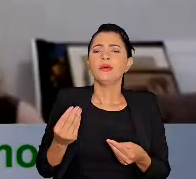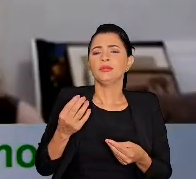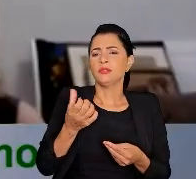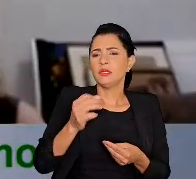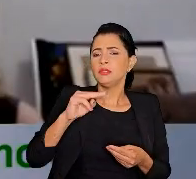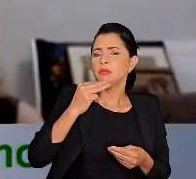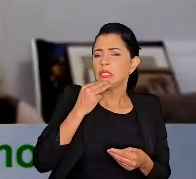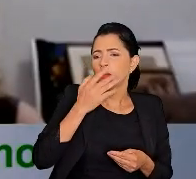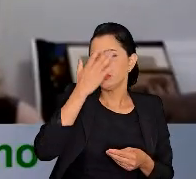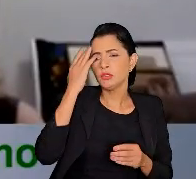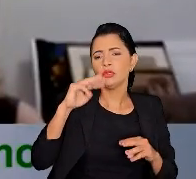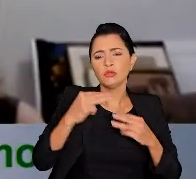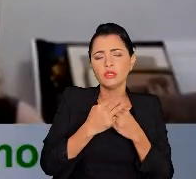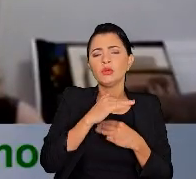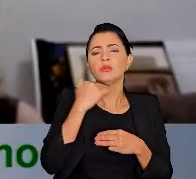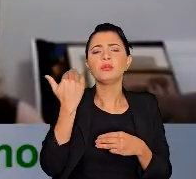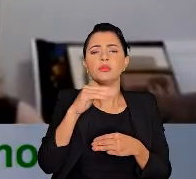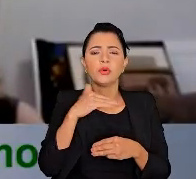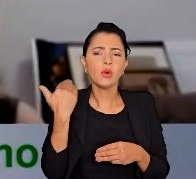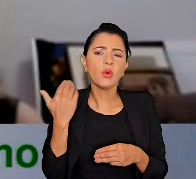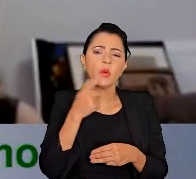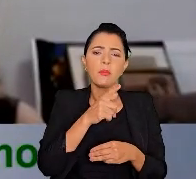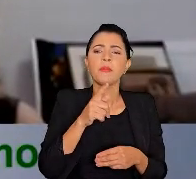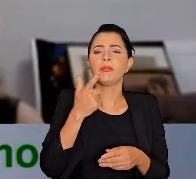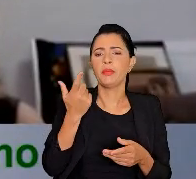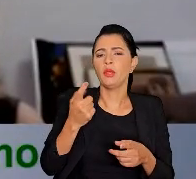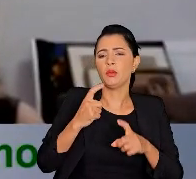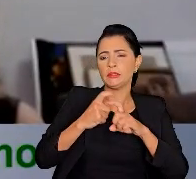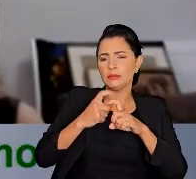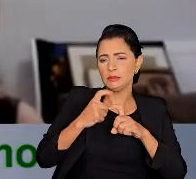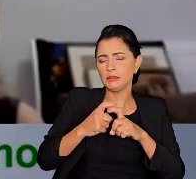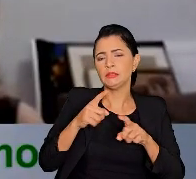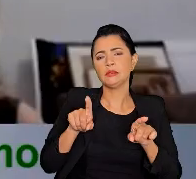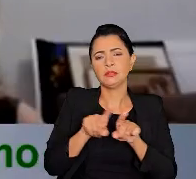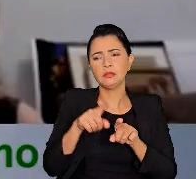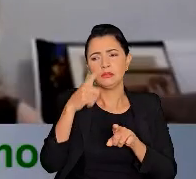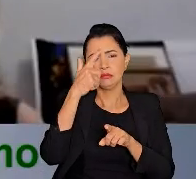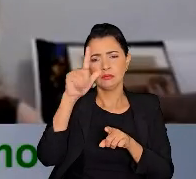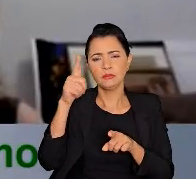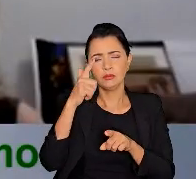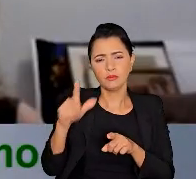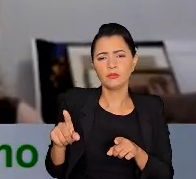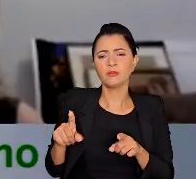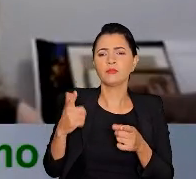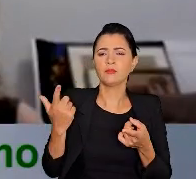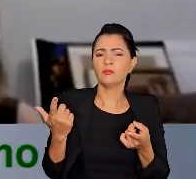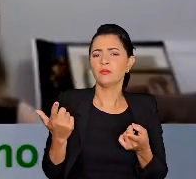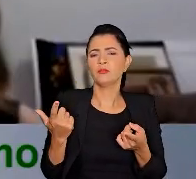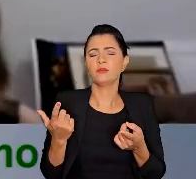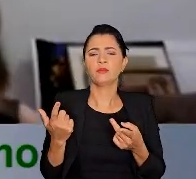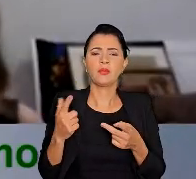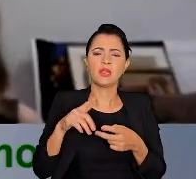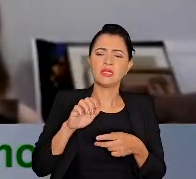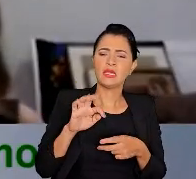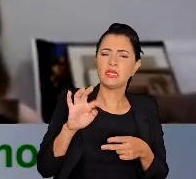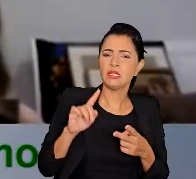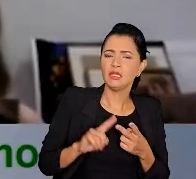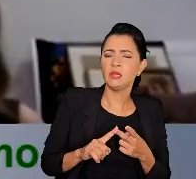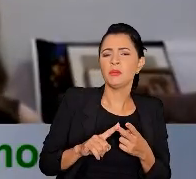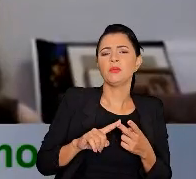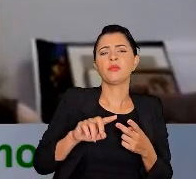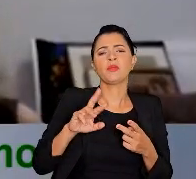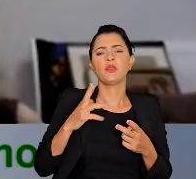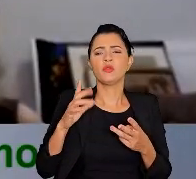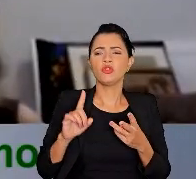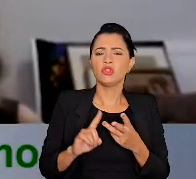de judeus mortos pelo regime nazista, sem contar os horrores do stalinismo, Hiroshima e